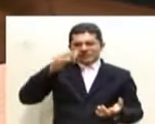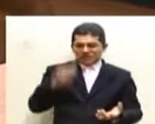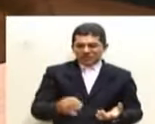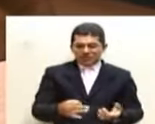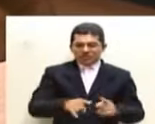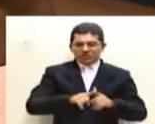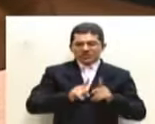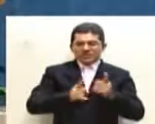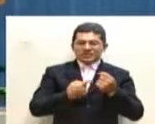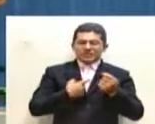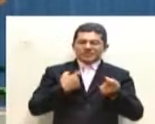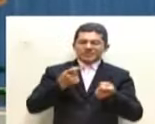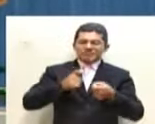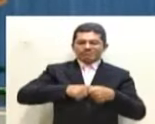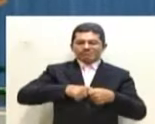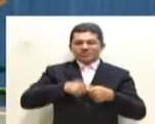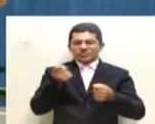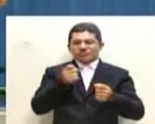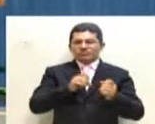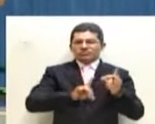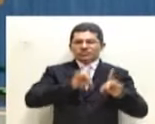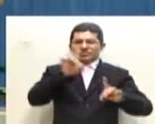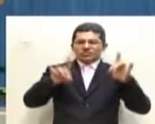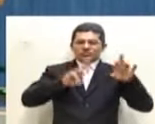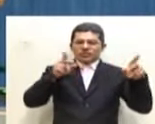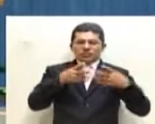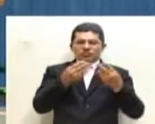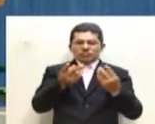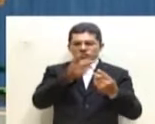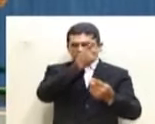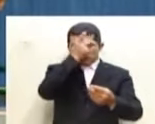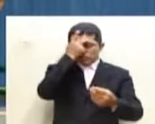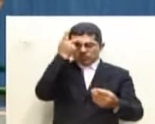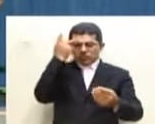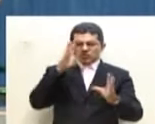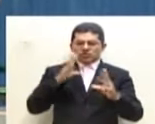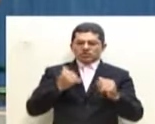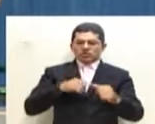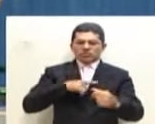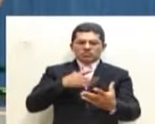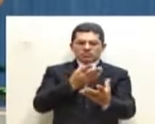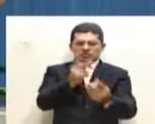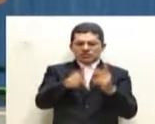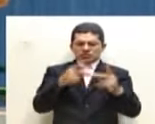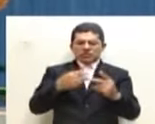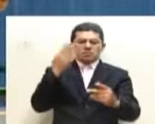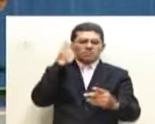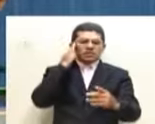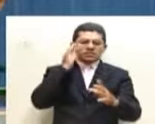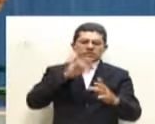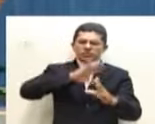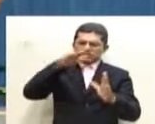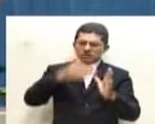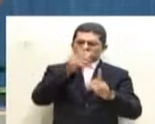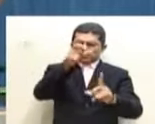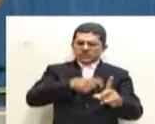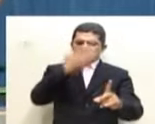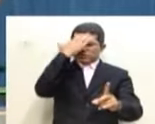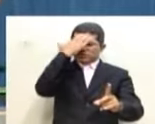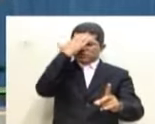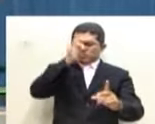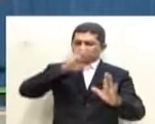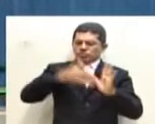deuses. Todas as pessoas que se julgam possuidoras da verdade se tornam inquisitoras. Por